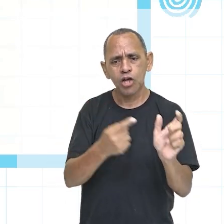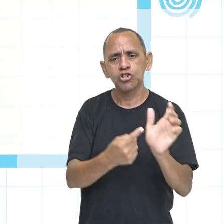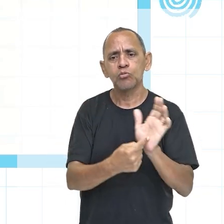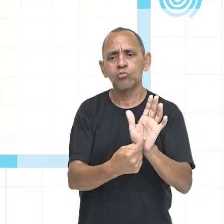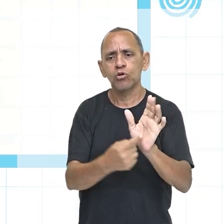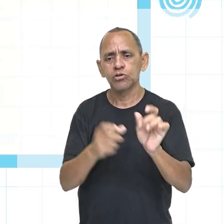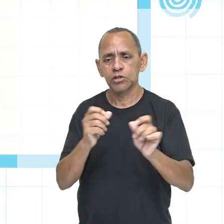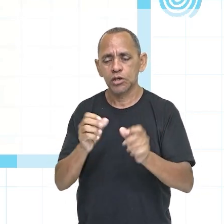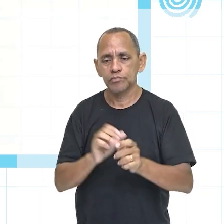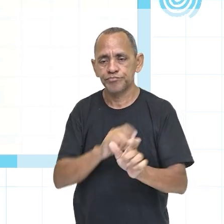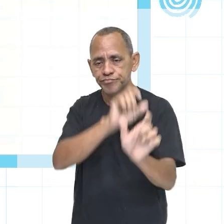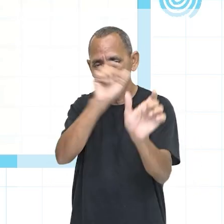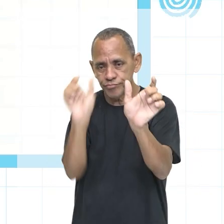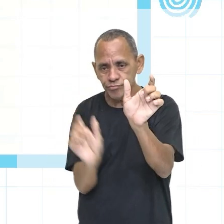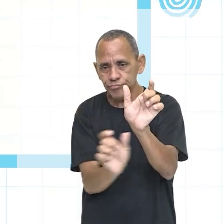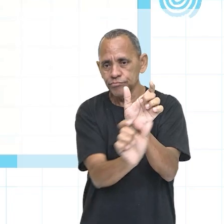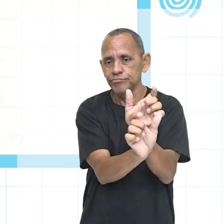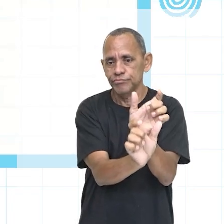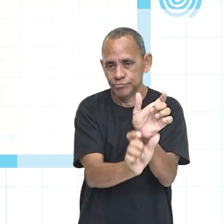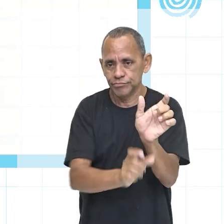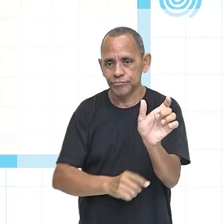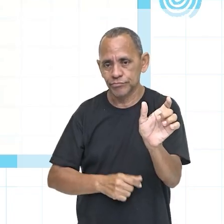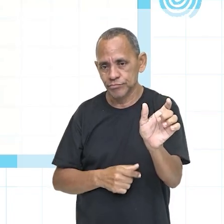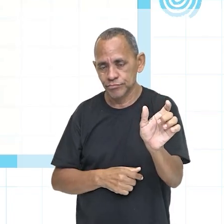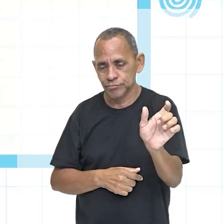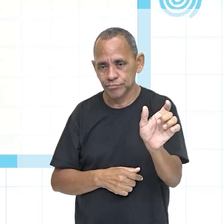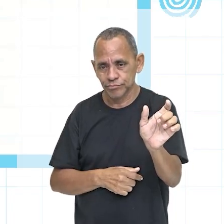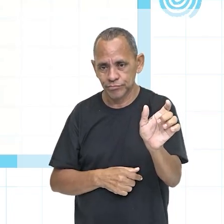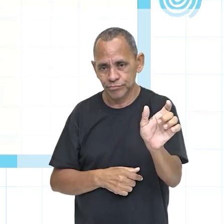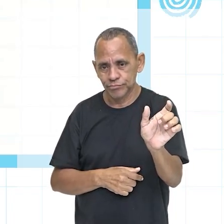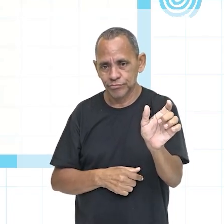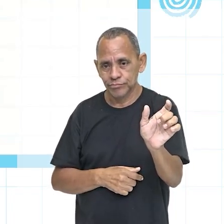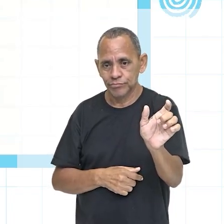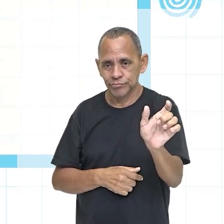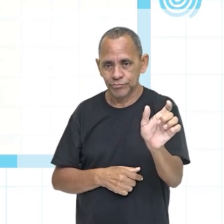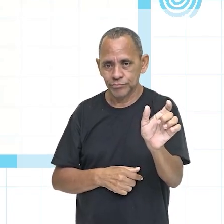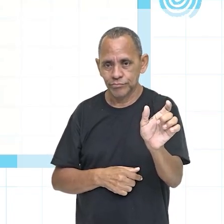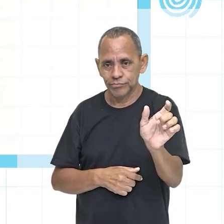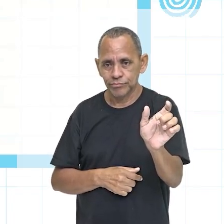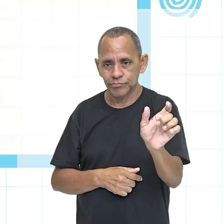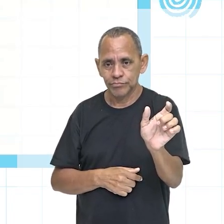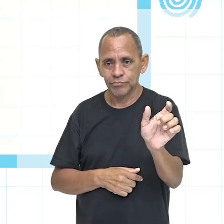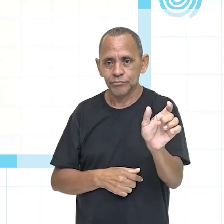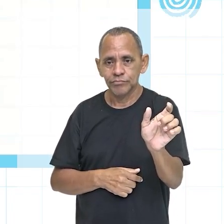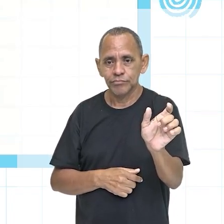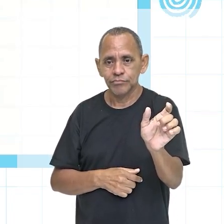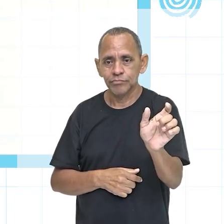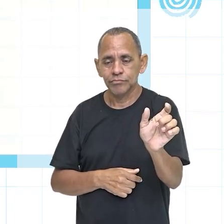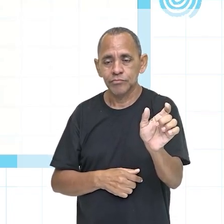de adição, temos a palavra moreover. E agora as